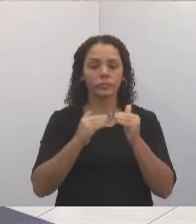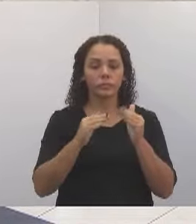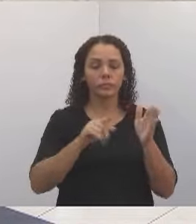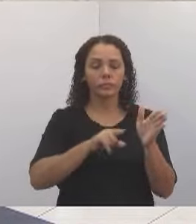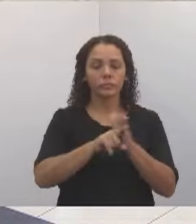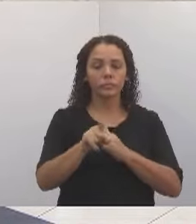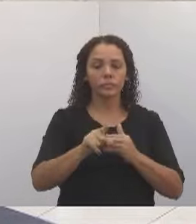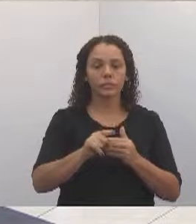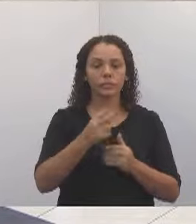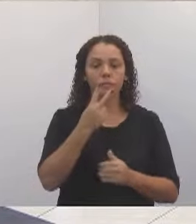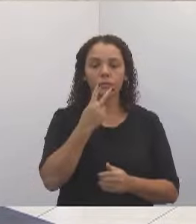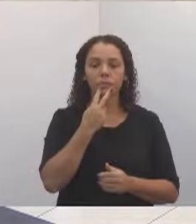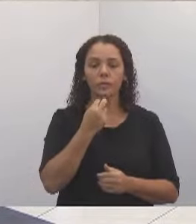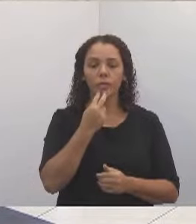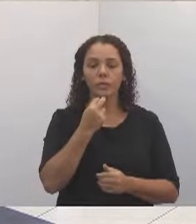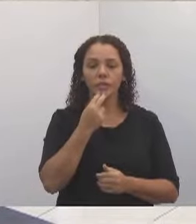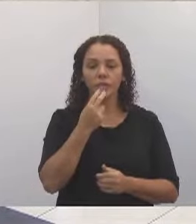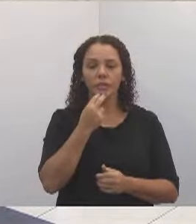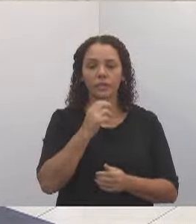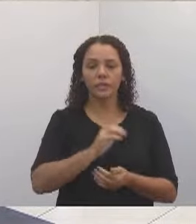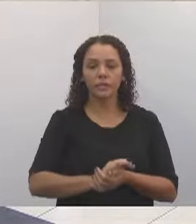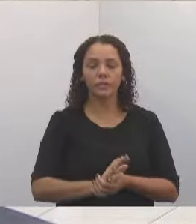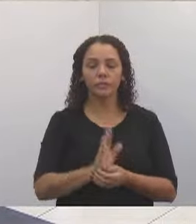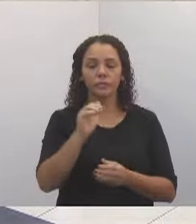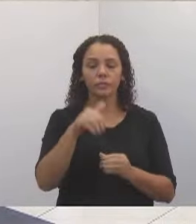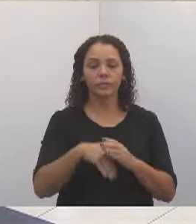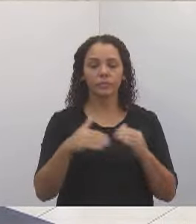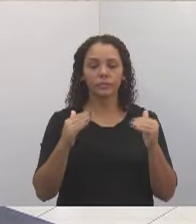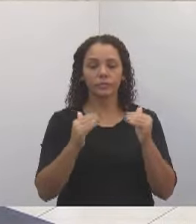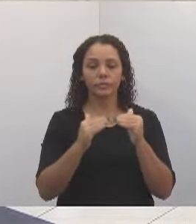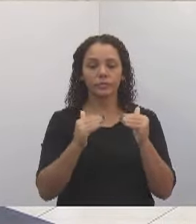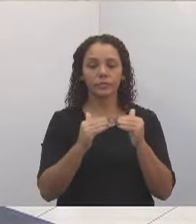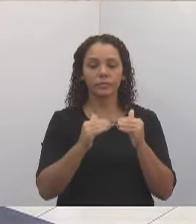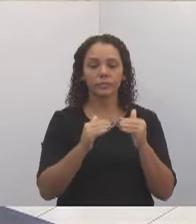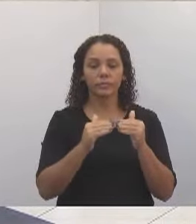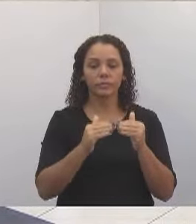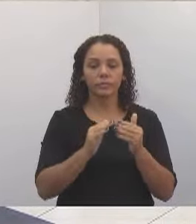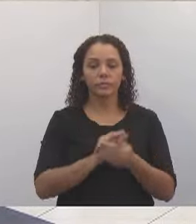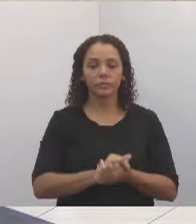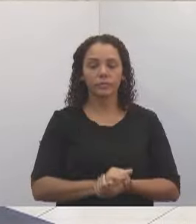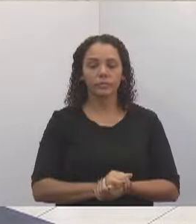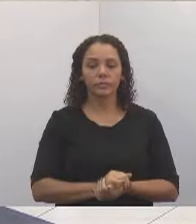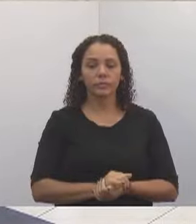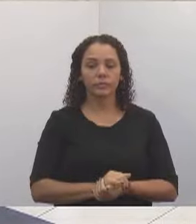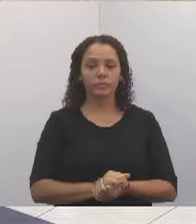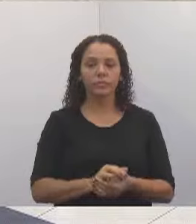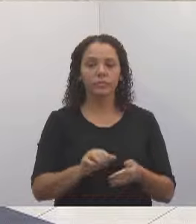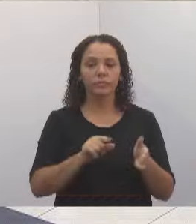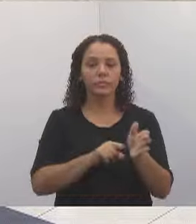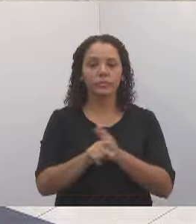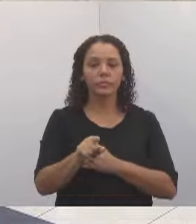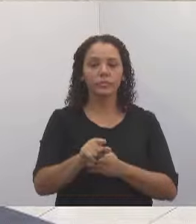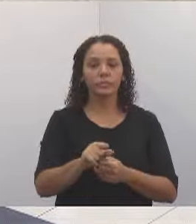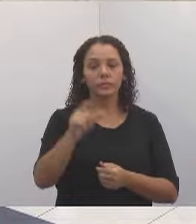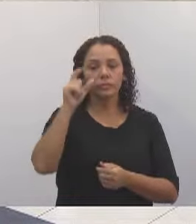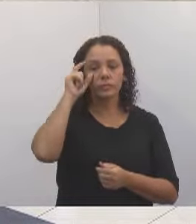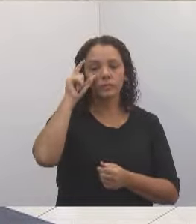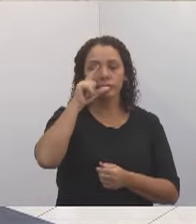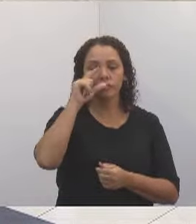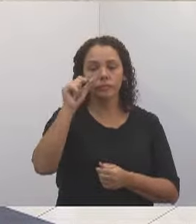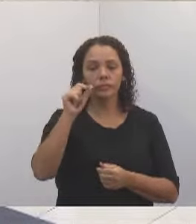Como voto, vereador Valmir do Parque Meia Lua. Meu voto é favorável. Como voto, vereador Abner